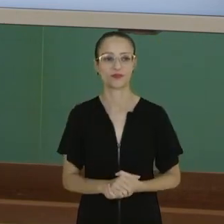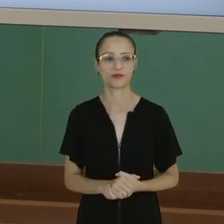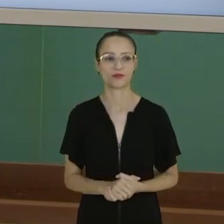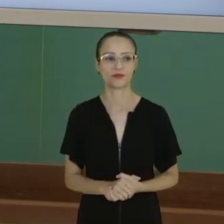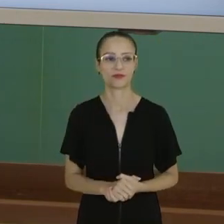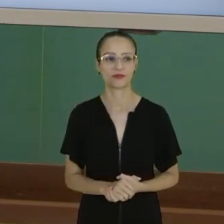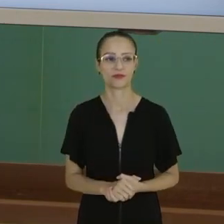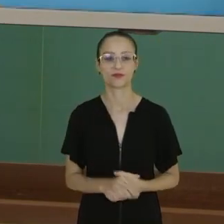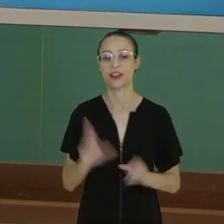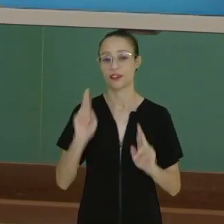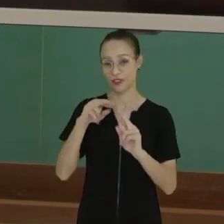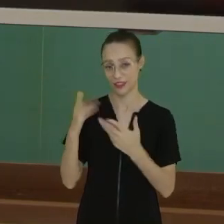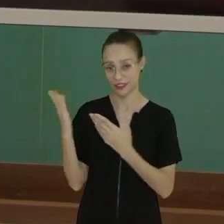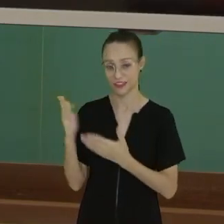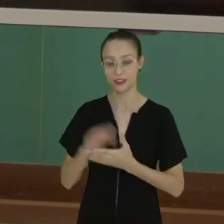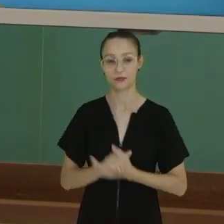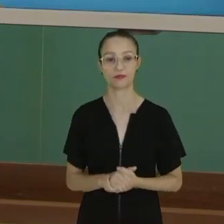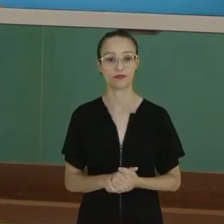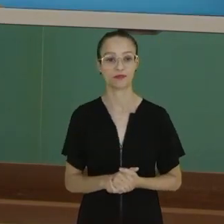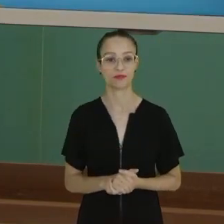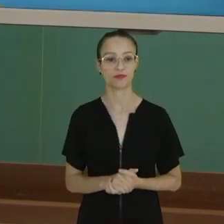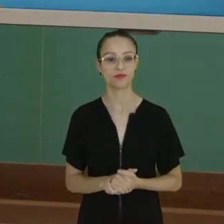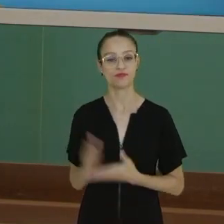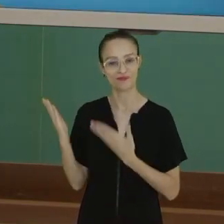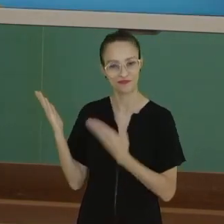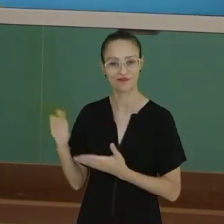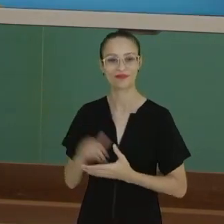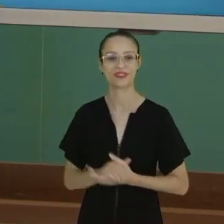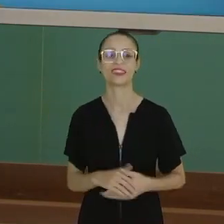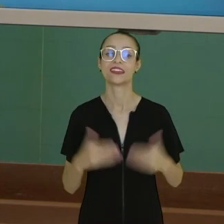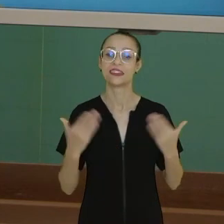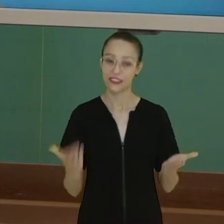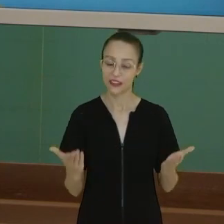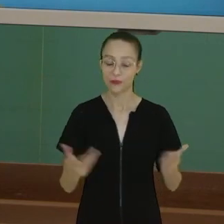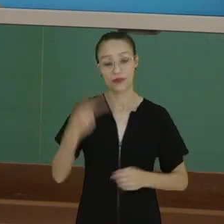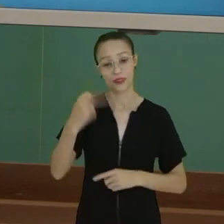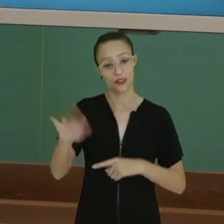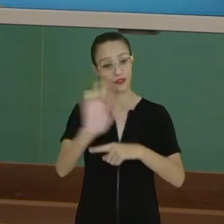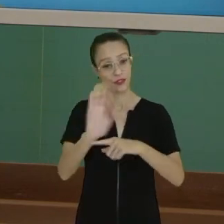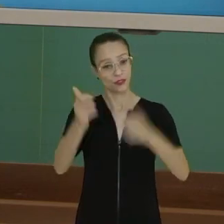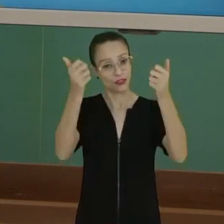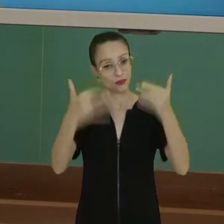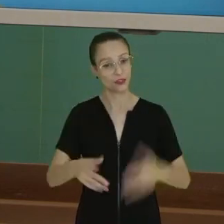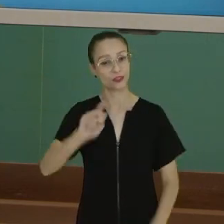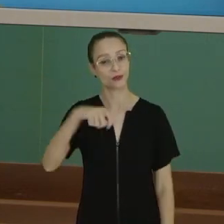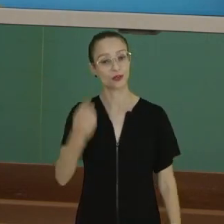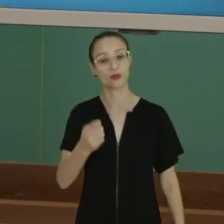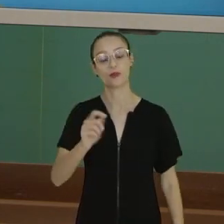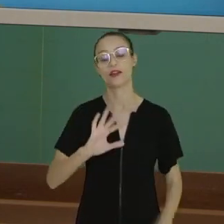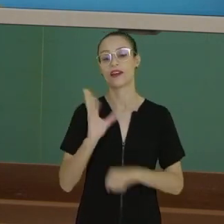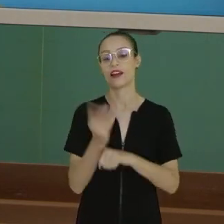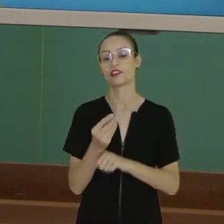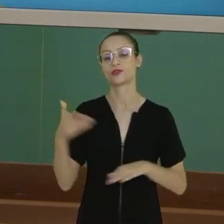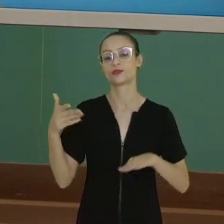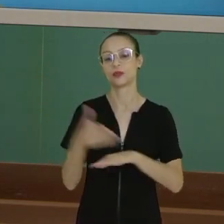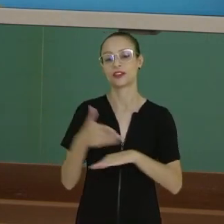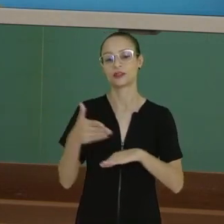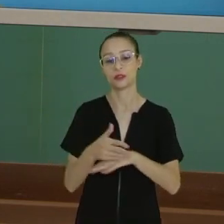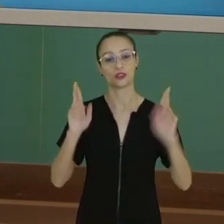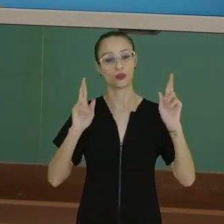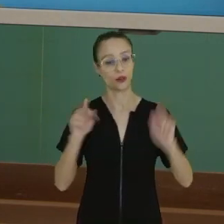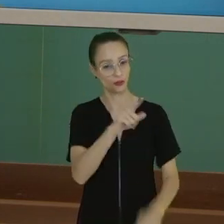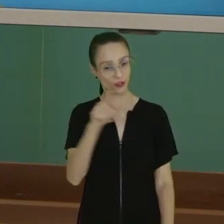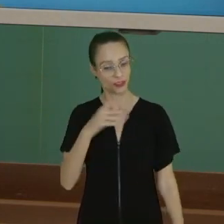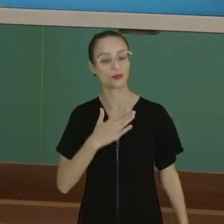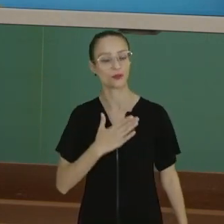Então nossas referências, aqui. Então, nesse vídeo nós falamos sobre arte participativa. Espero que vocês